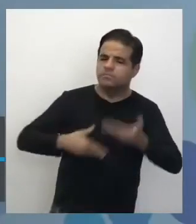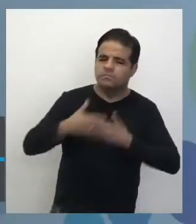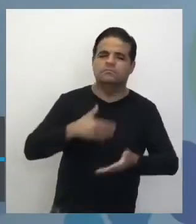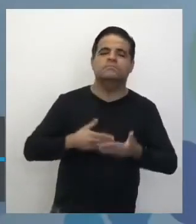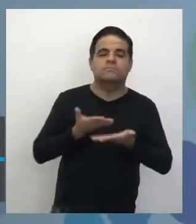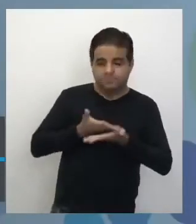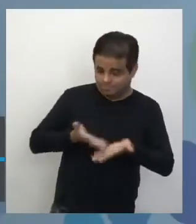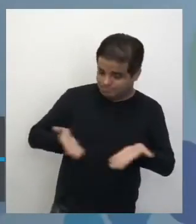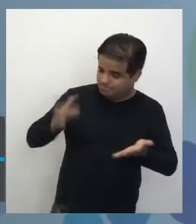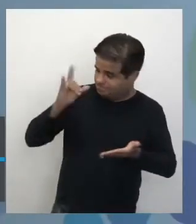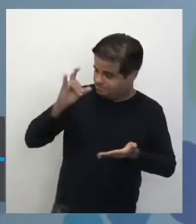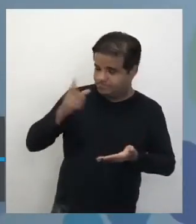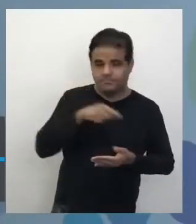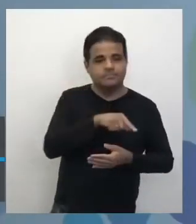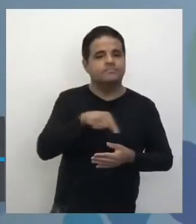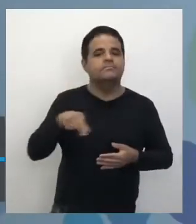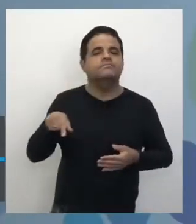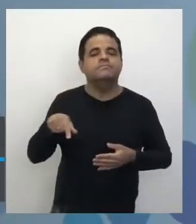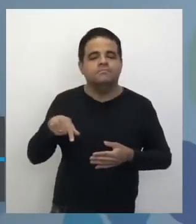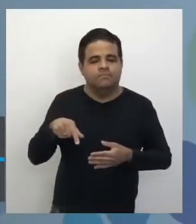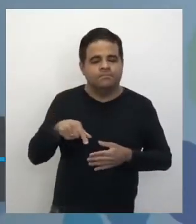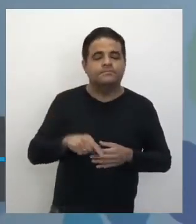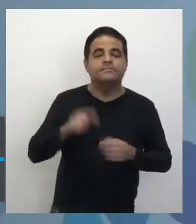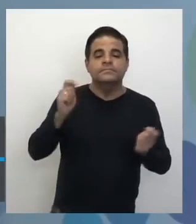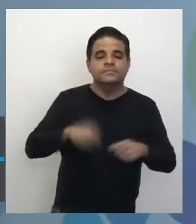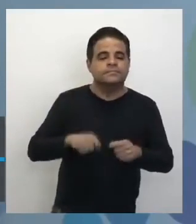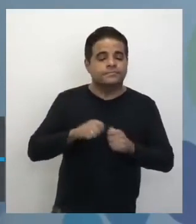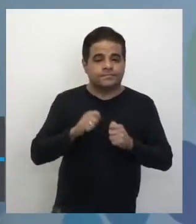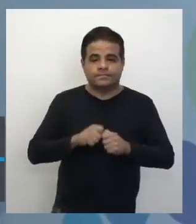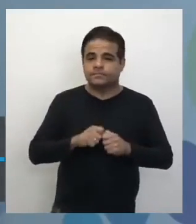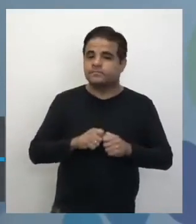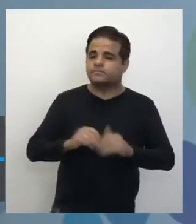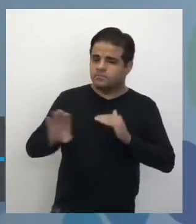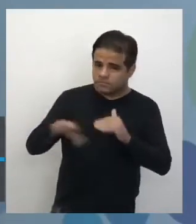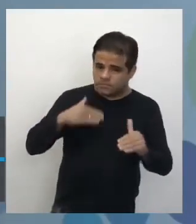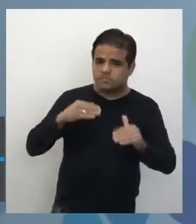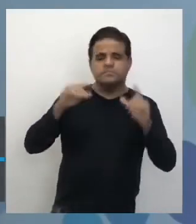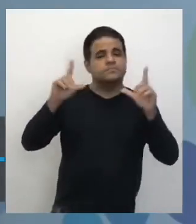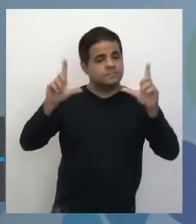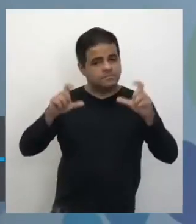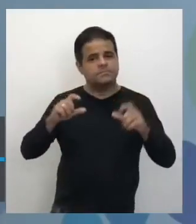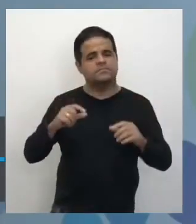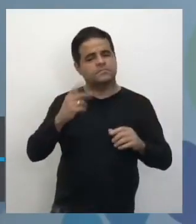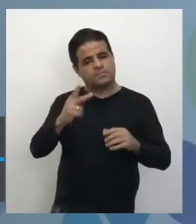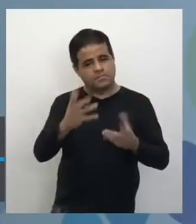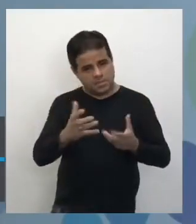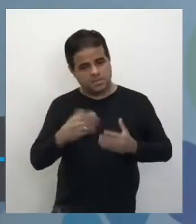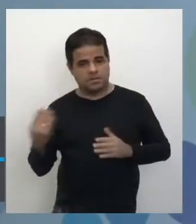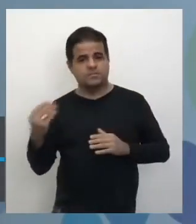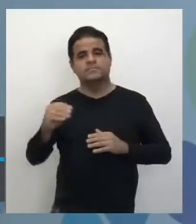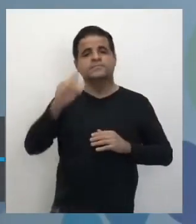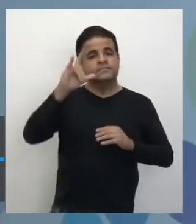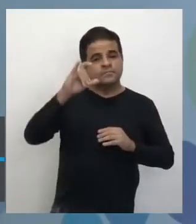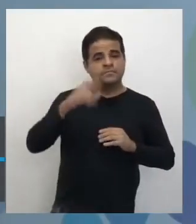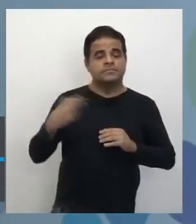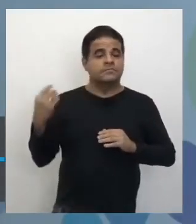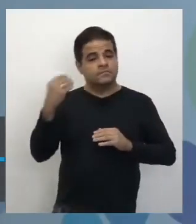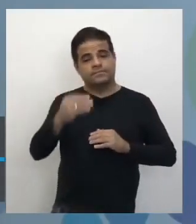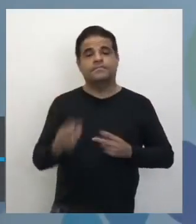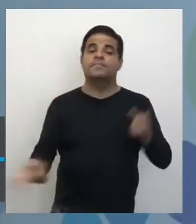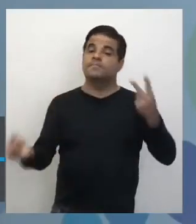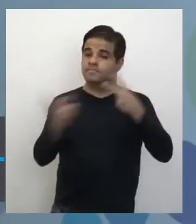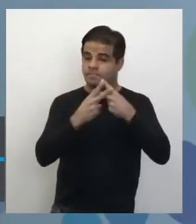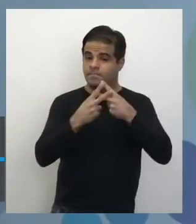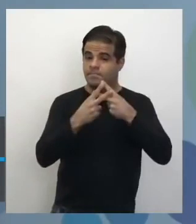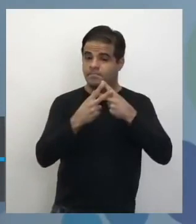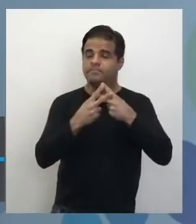CMSP, _EM, tá aqui aparecendo. Você faça o quê? Olha, mande a imagem do lugar, se você postar no seu story, marca a